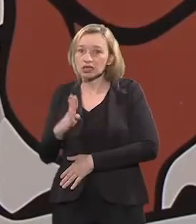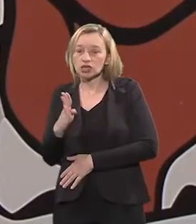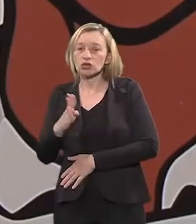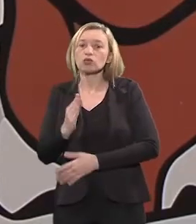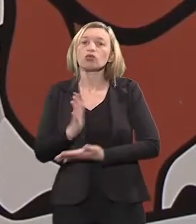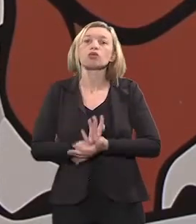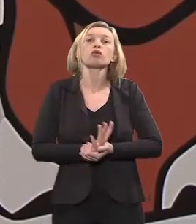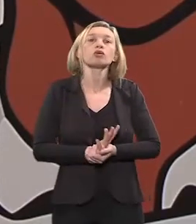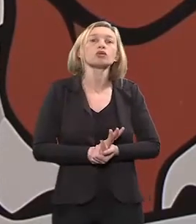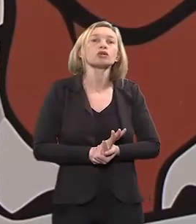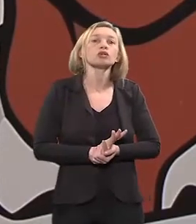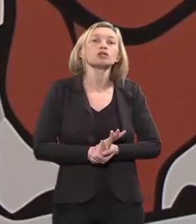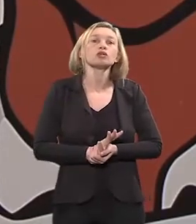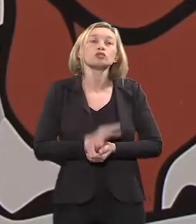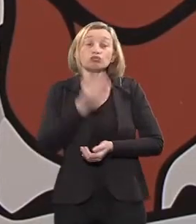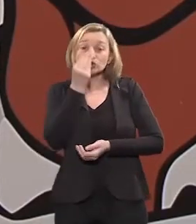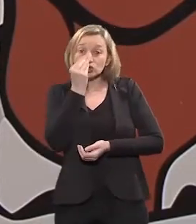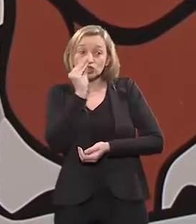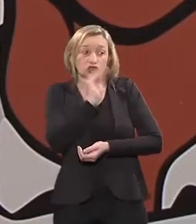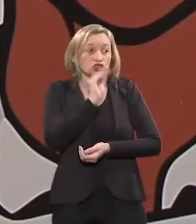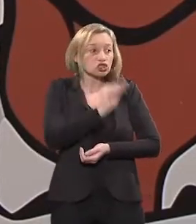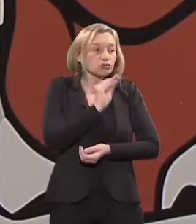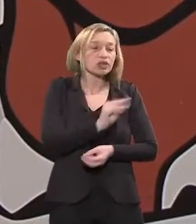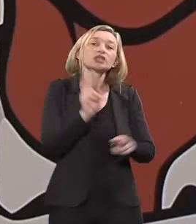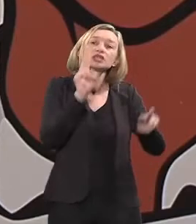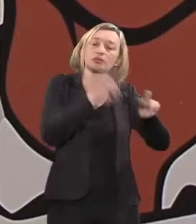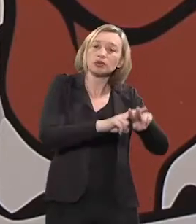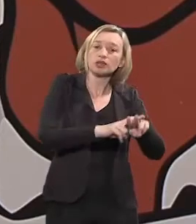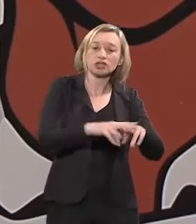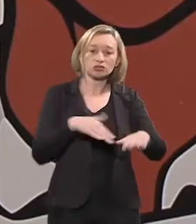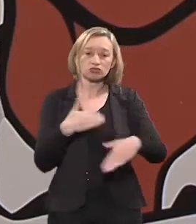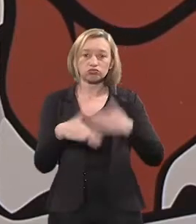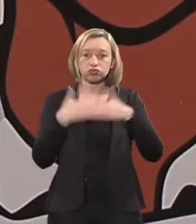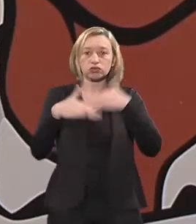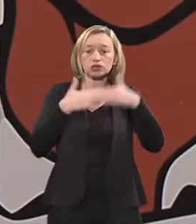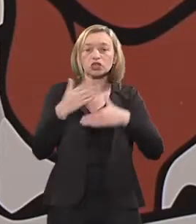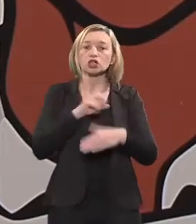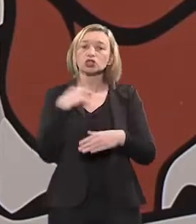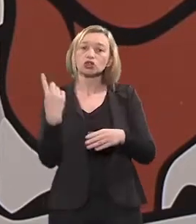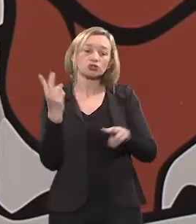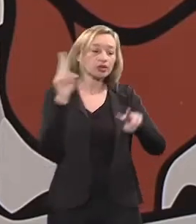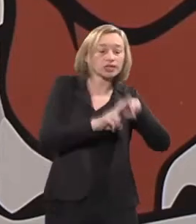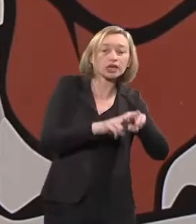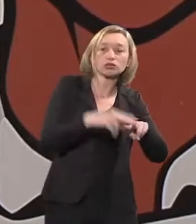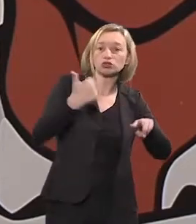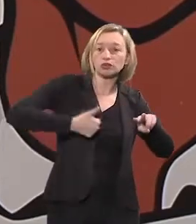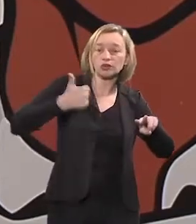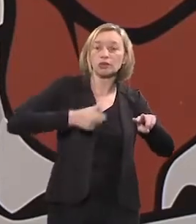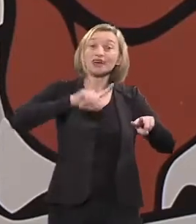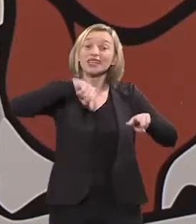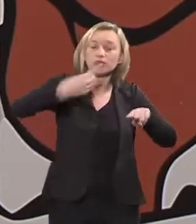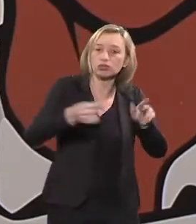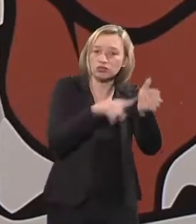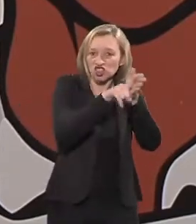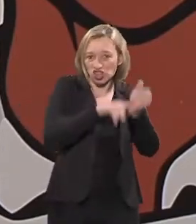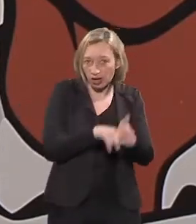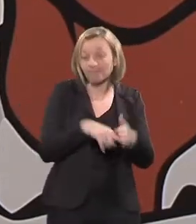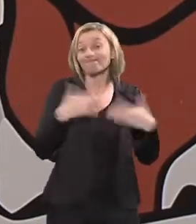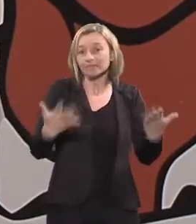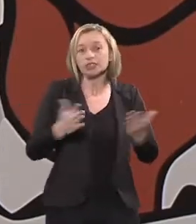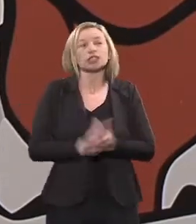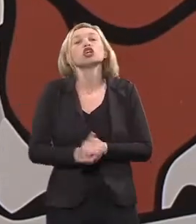Brasil uma banalização dessa prisão no início do processo. A gente prende primeiro para depois